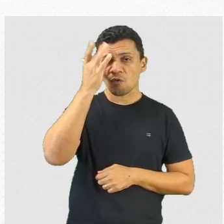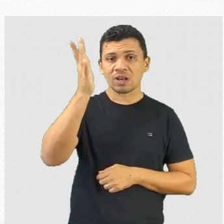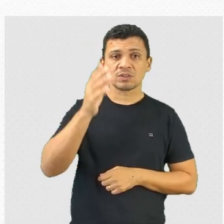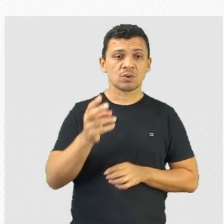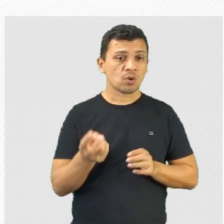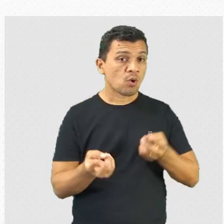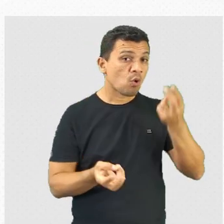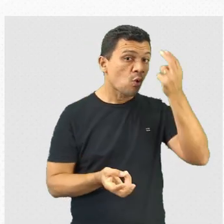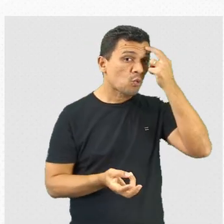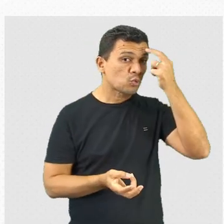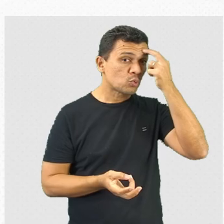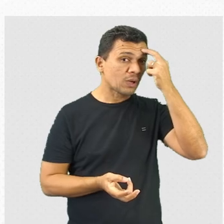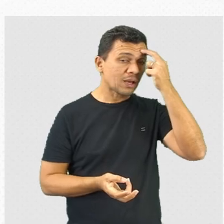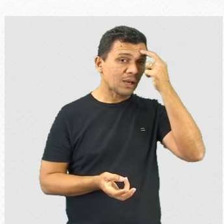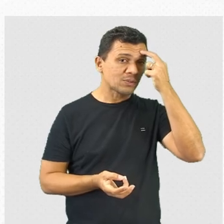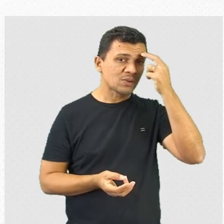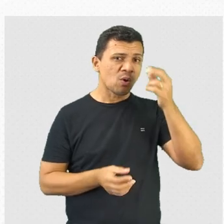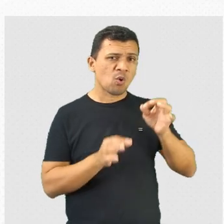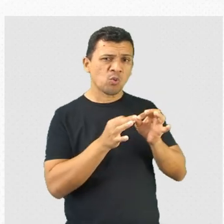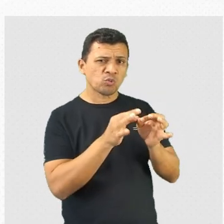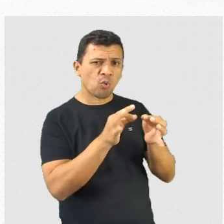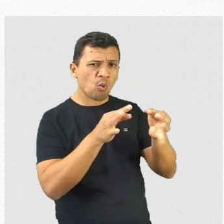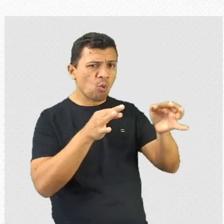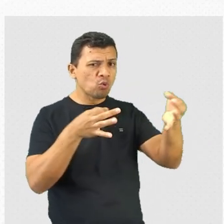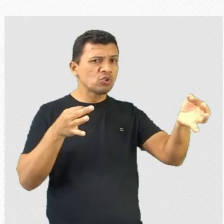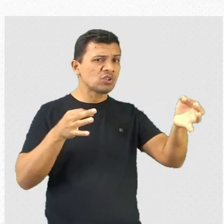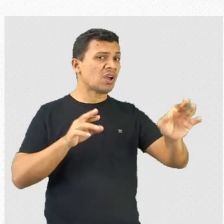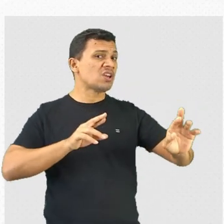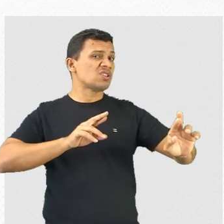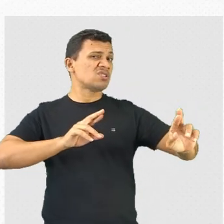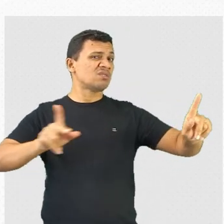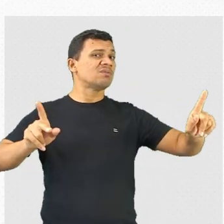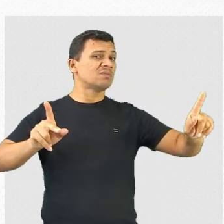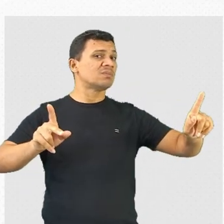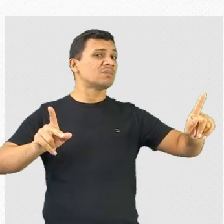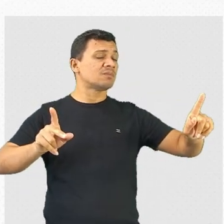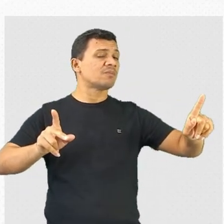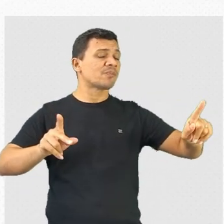repertórios culturais remotos, né, distintos, né, e